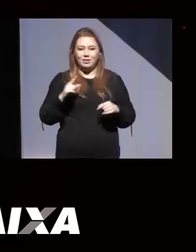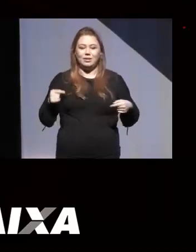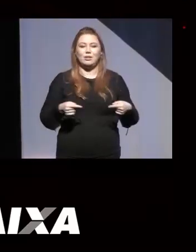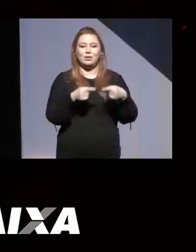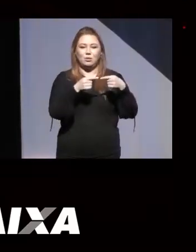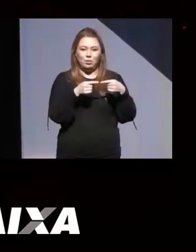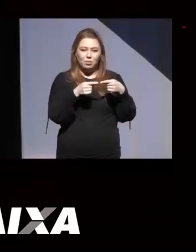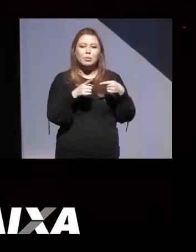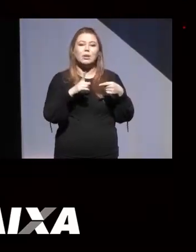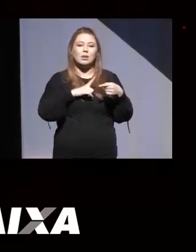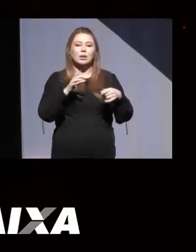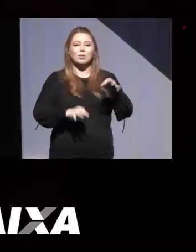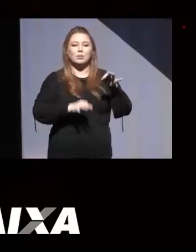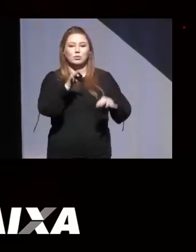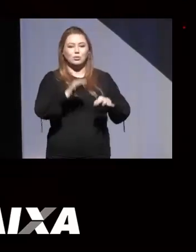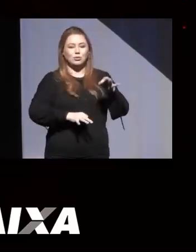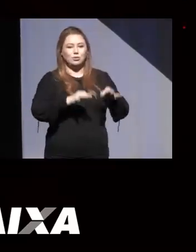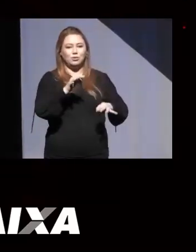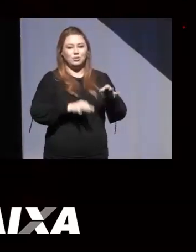ideia de justiça fiscal?